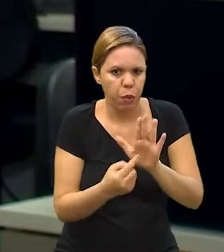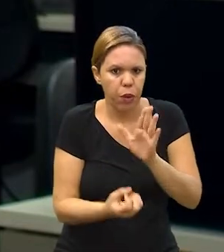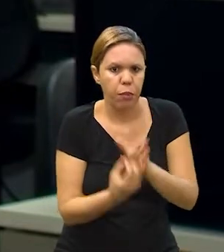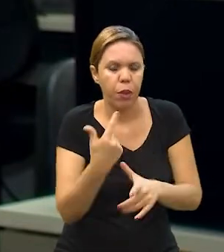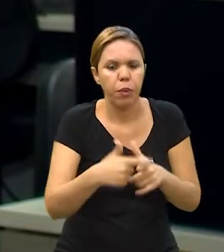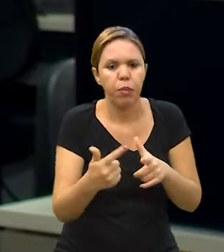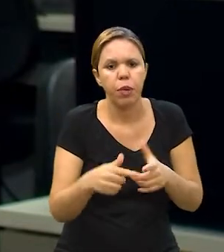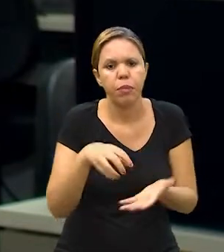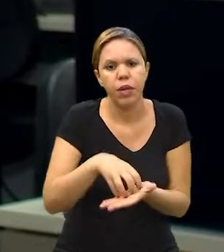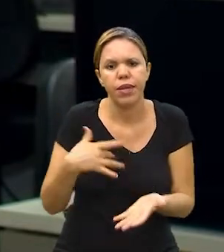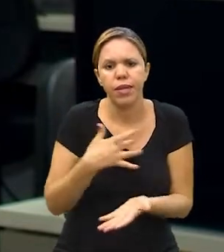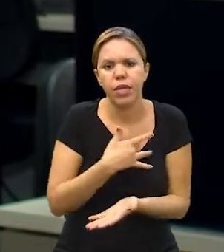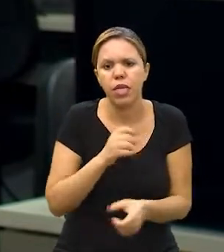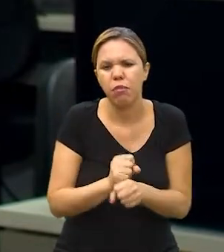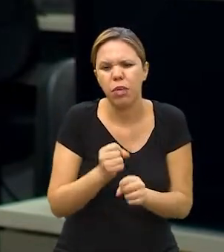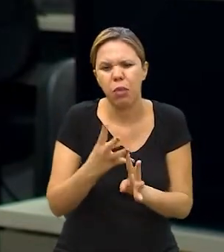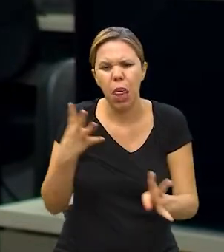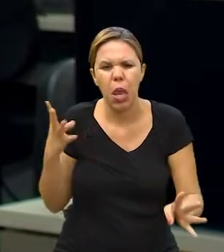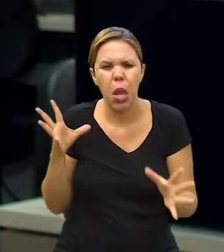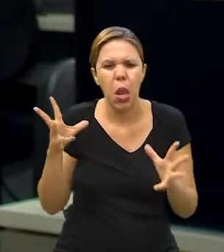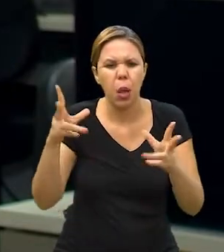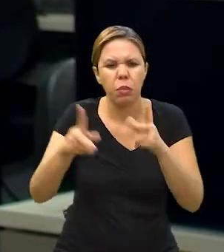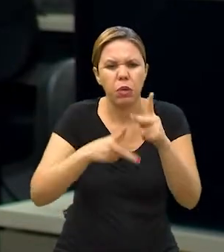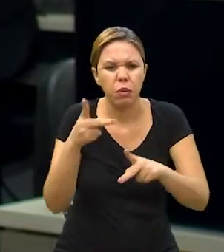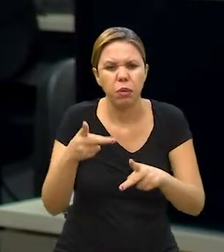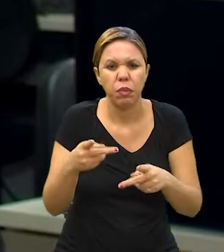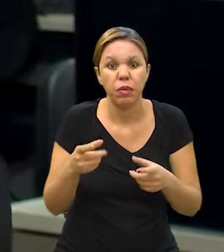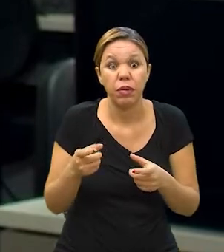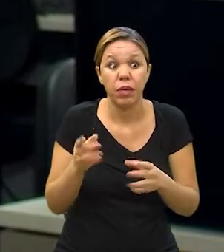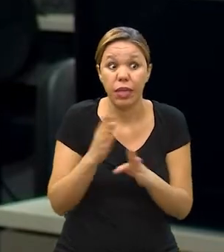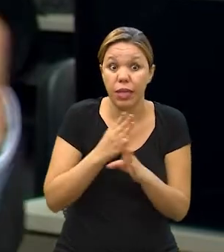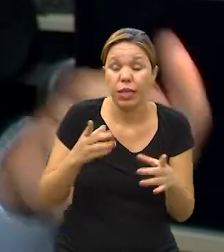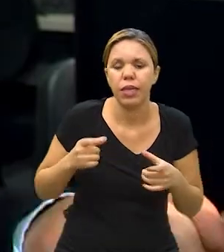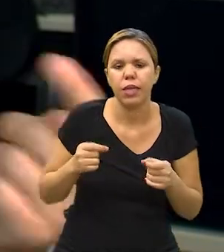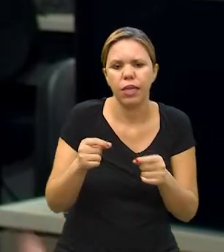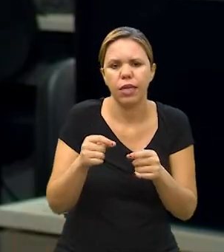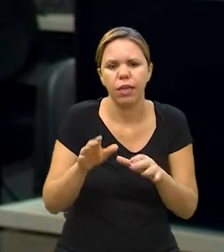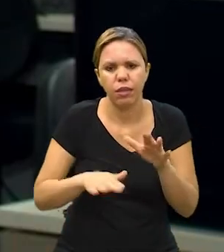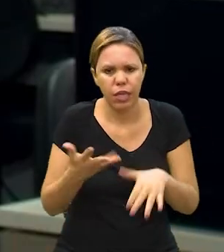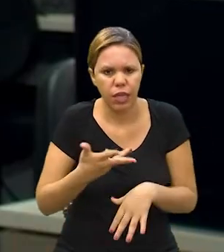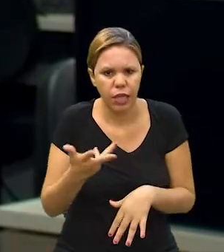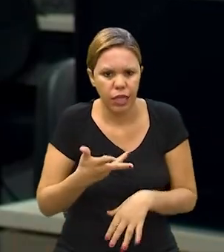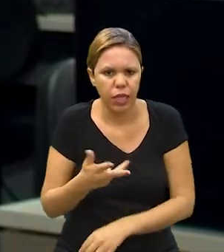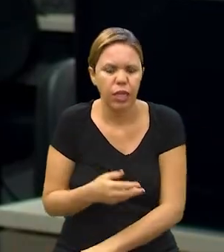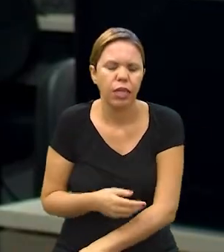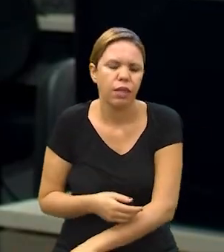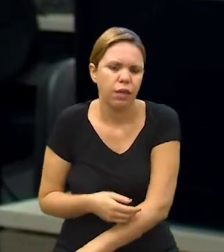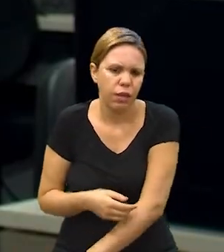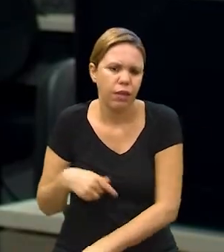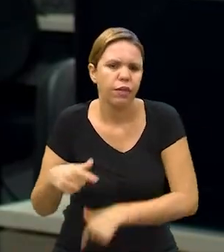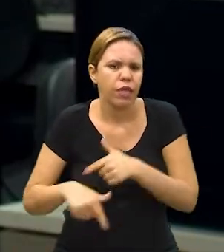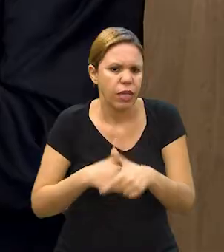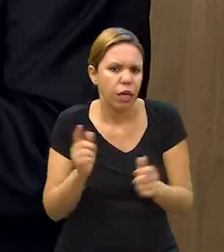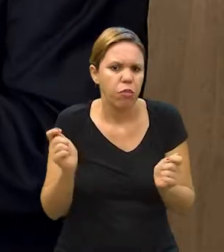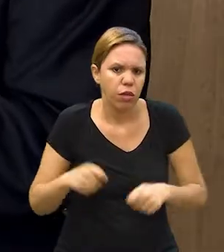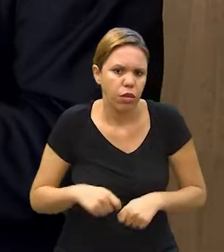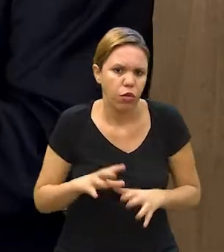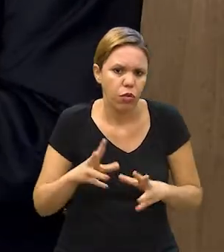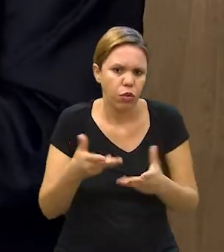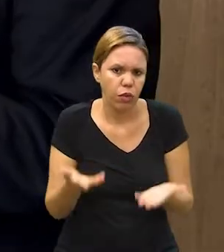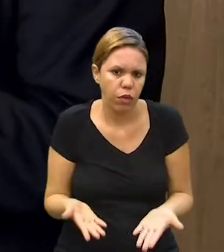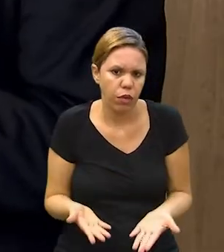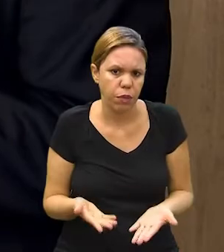no centro de saúde, ele não tem que esperar entrar na fila como todo mundo. Se é suspeita de câncer, tem caminhos que a gente pode acelerar, fazer, trabalhar. Tudo isso é possível e tudo